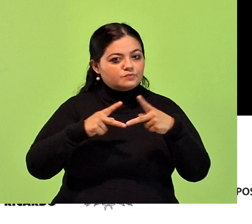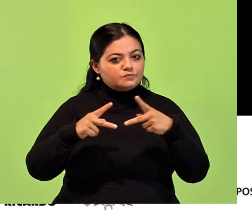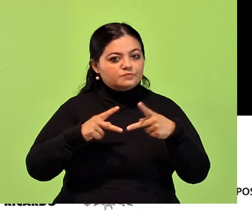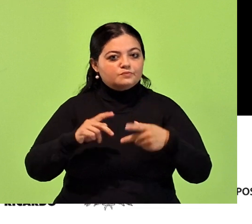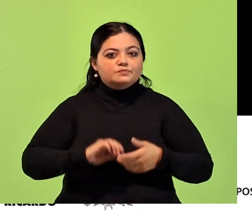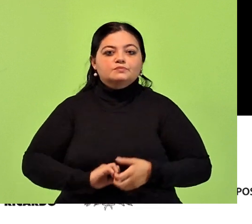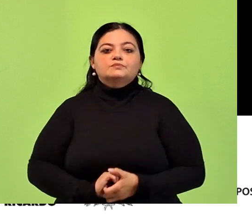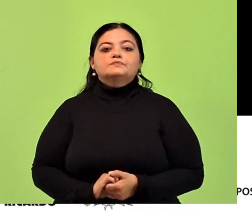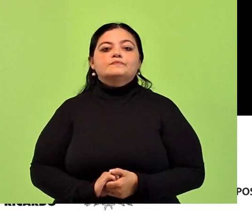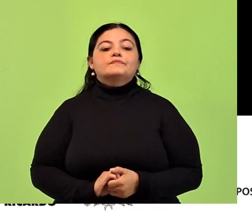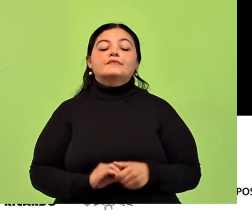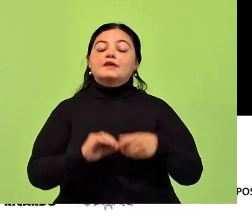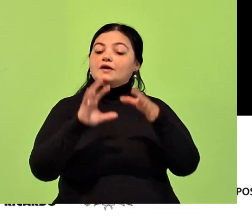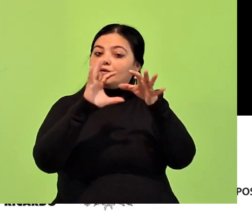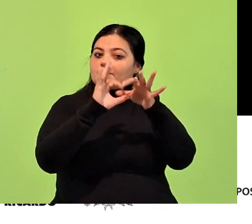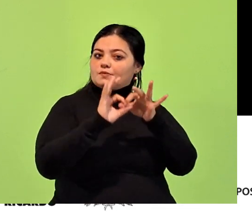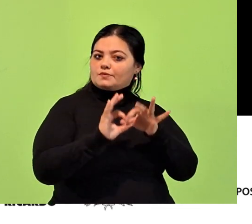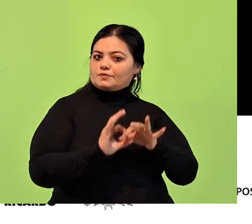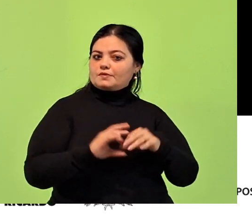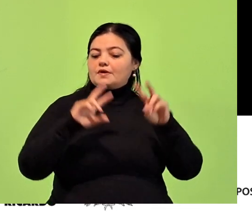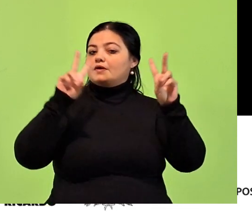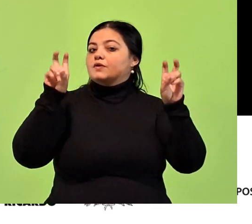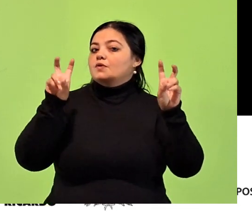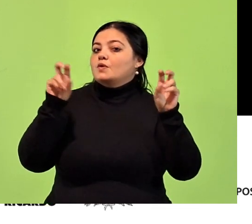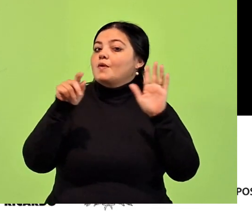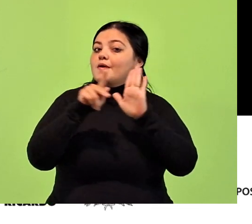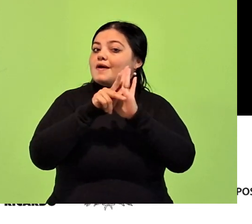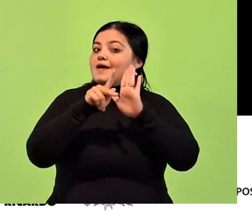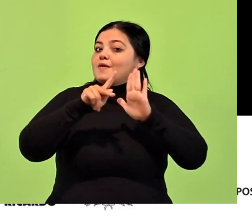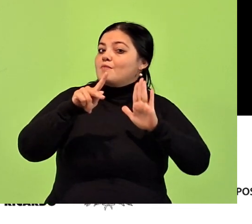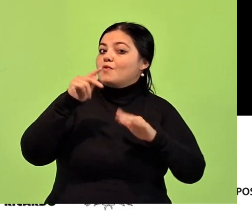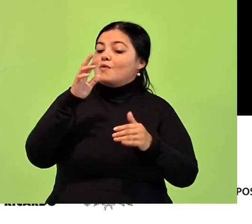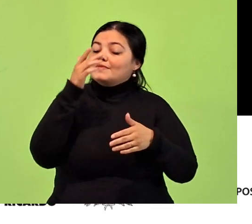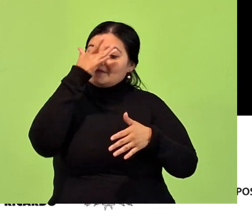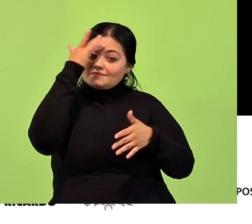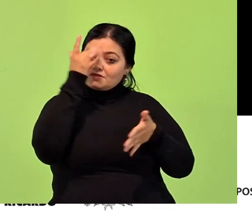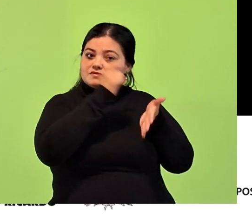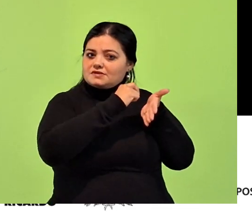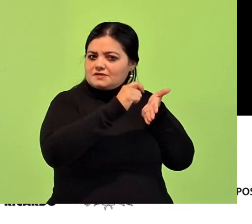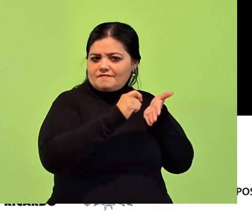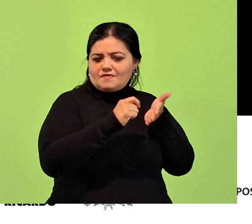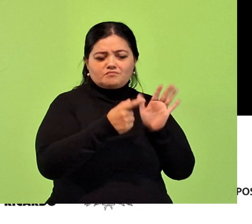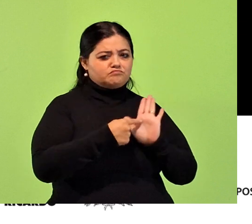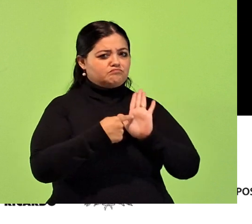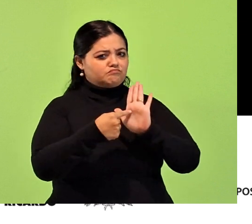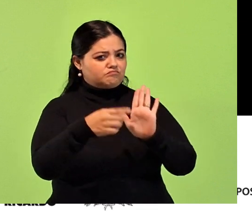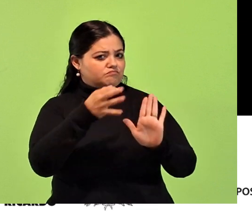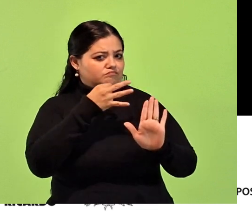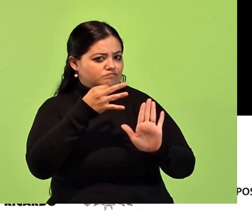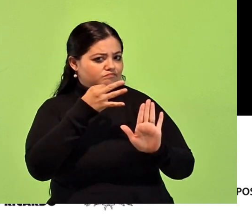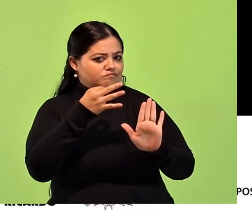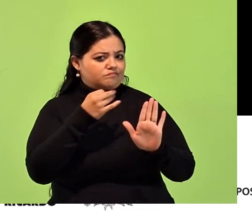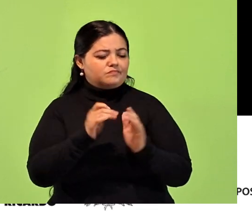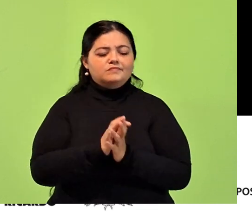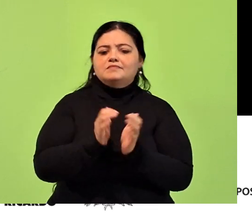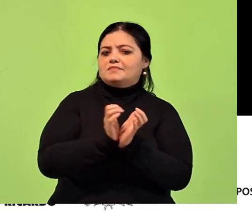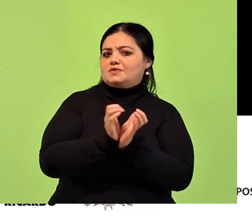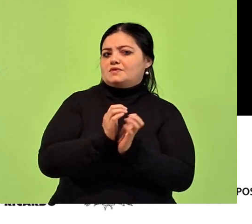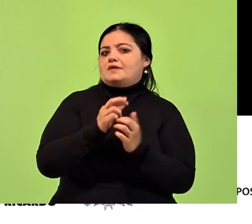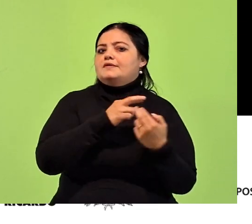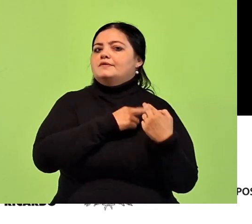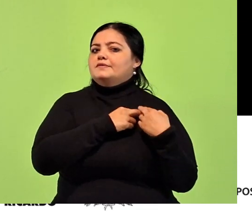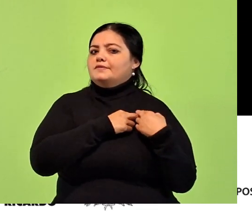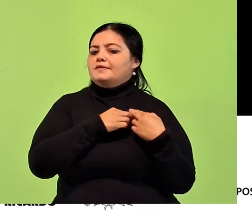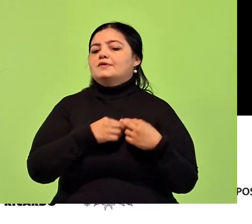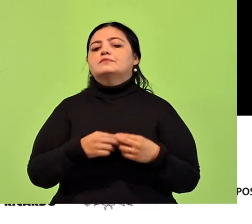Campos. O conteúdo desta obra é de responsabilidade exclusiva dos autores e não representa a opinião dos membros do Conselho Gestor do